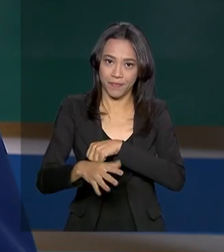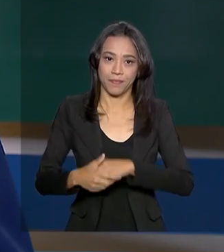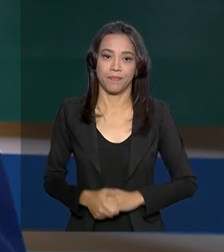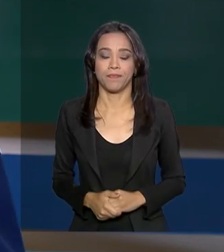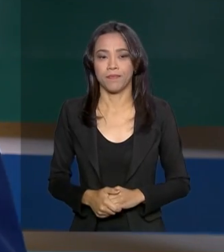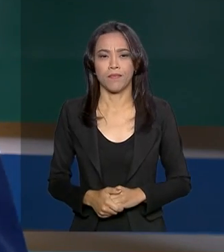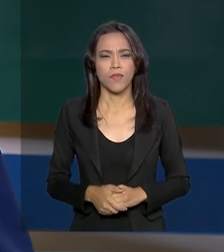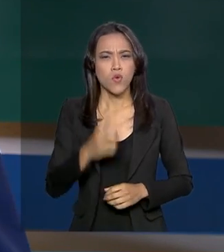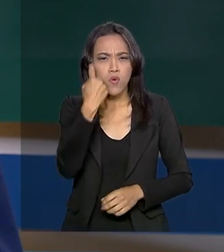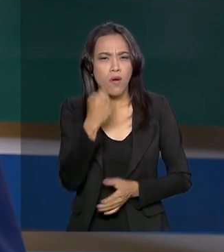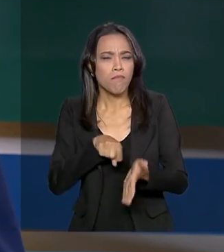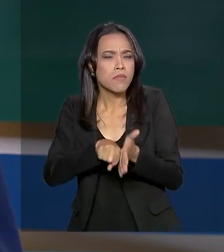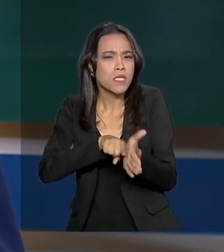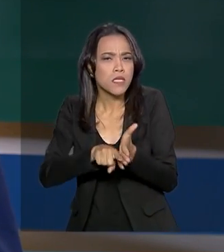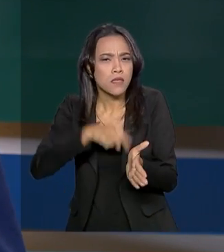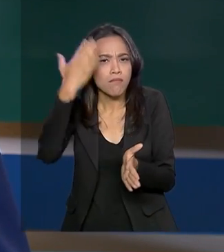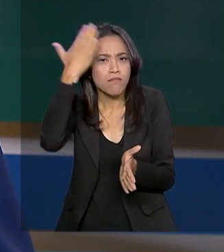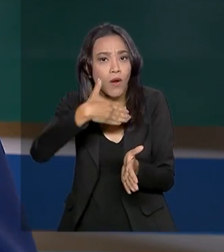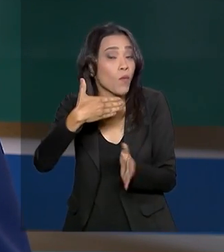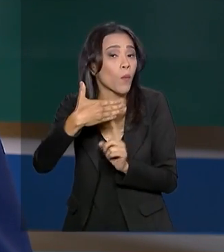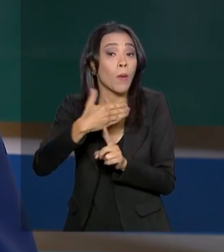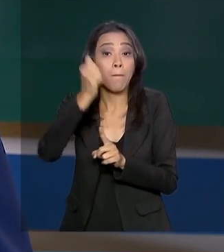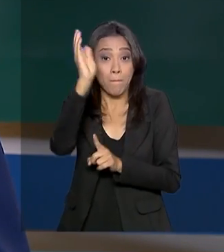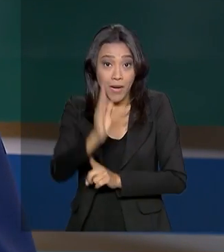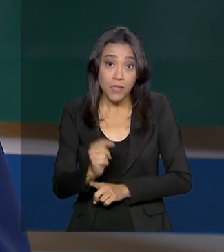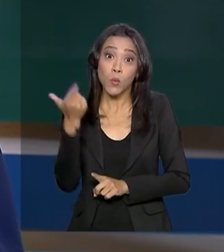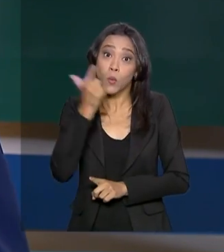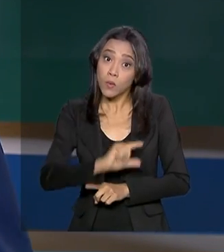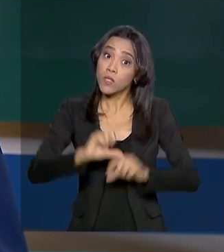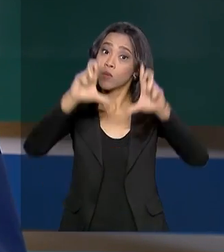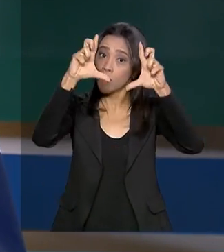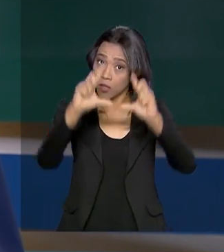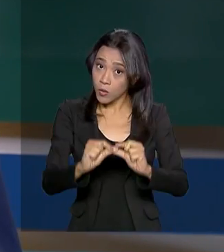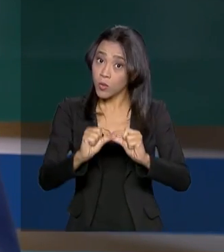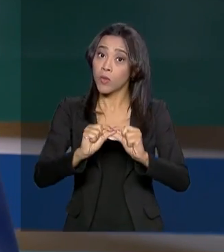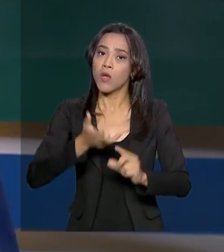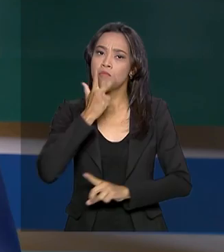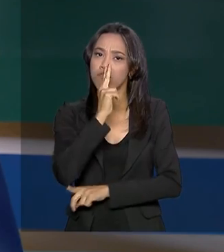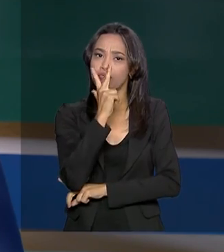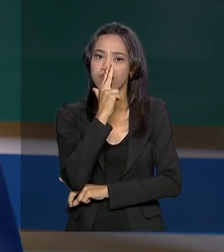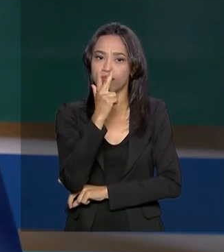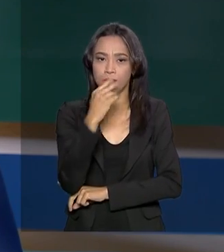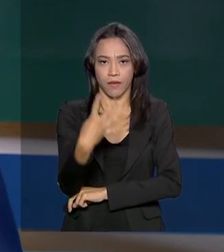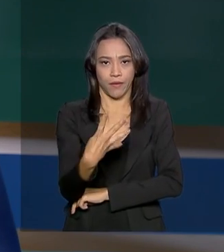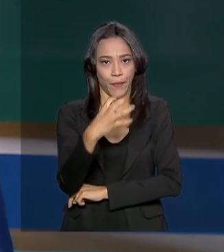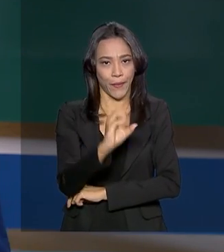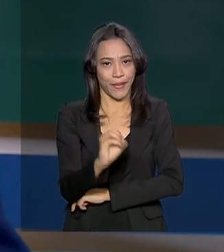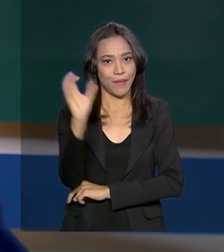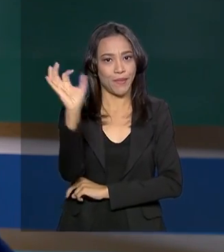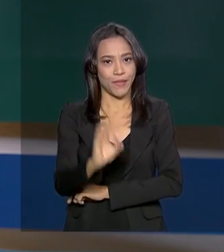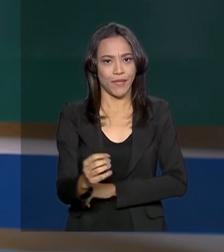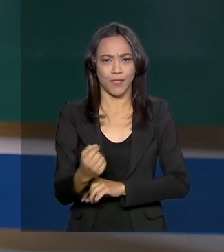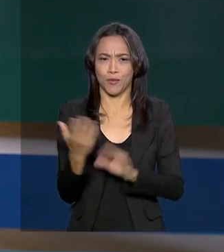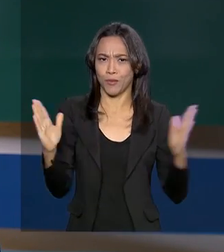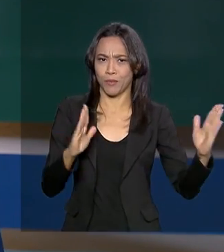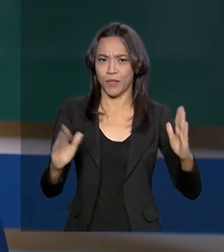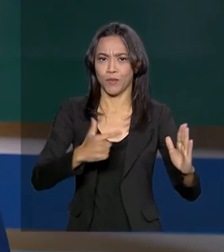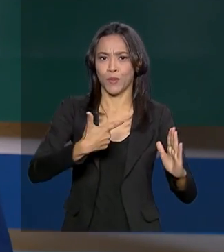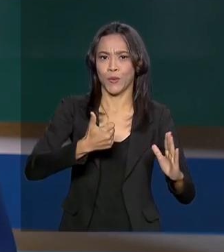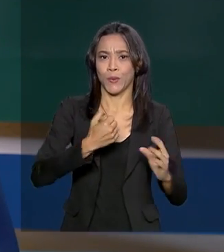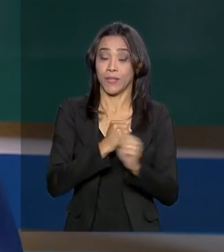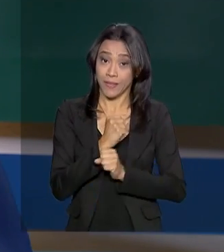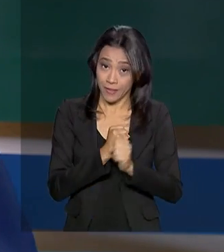Uma pesquisa revela que o Brasil conseguiu diminuir o número de fumantes em 40% nos últimos 12 anos.